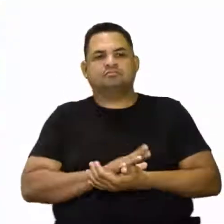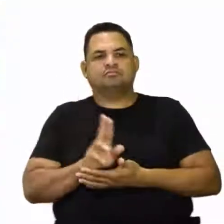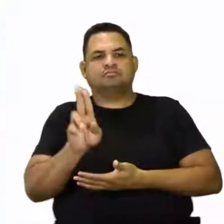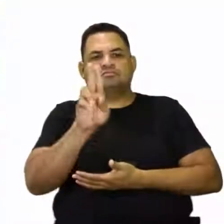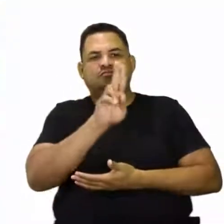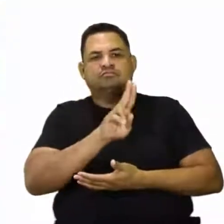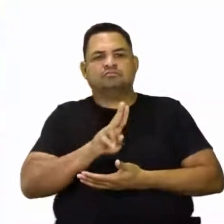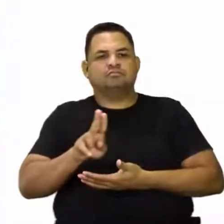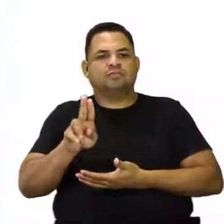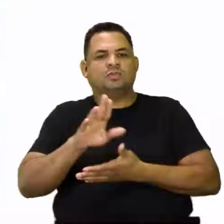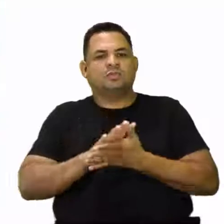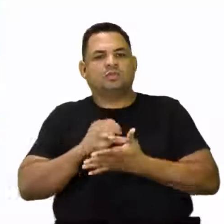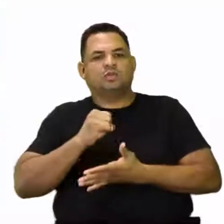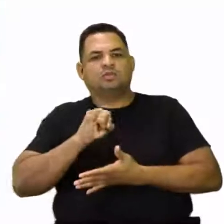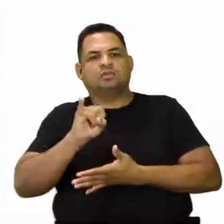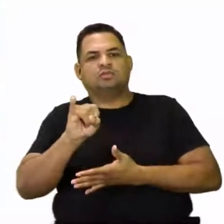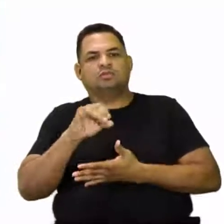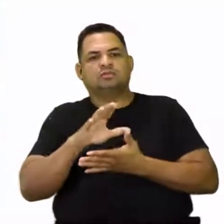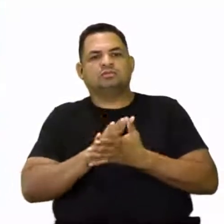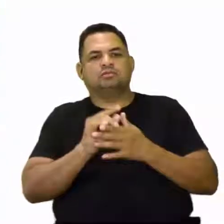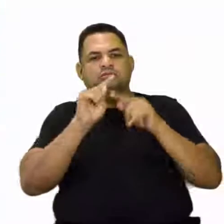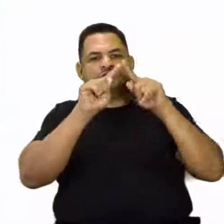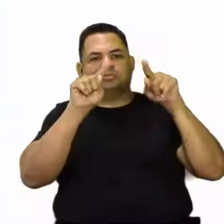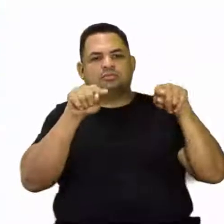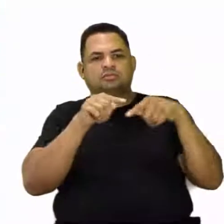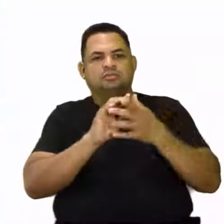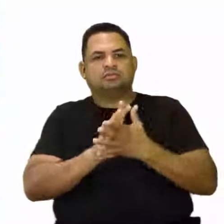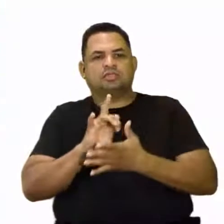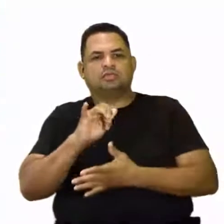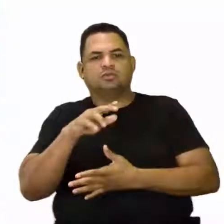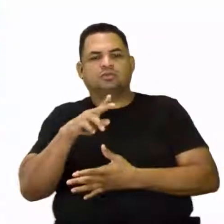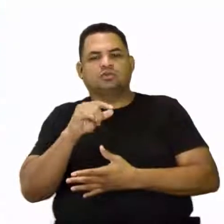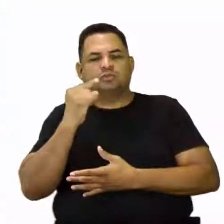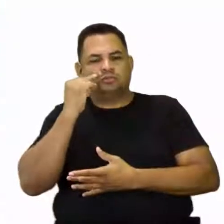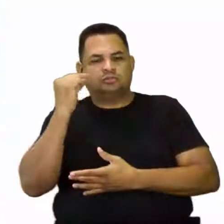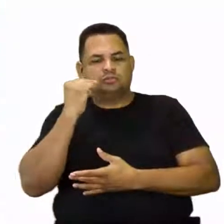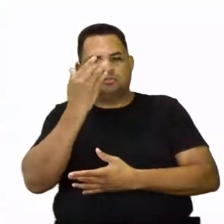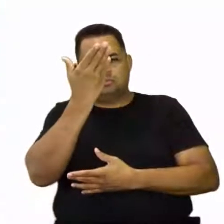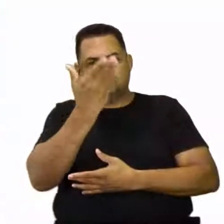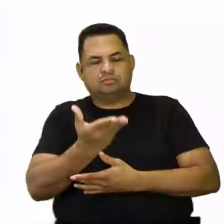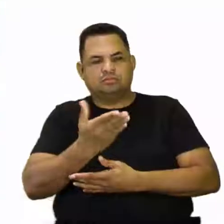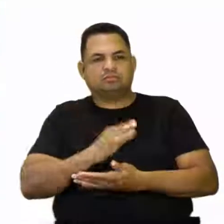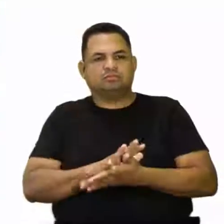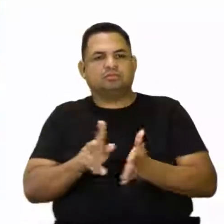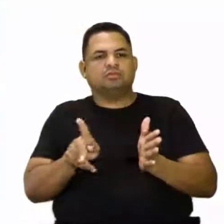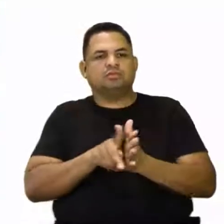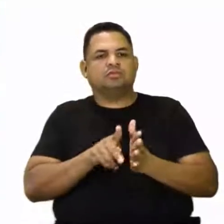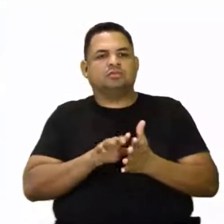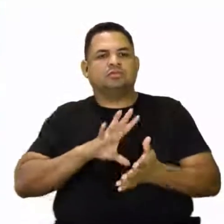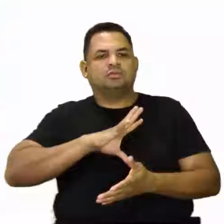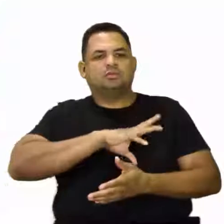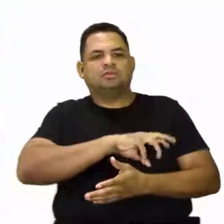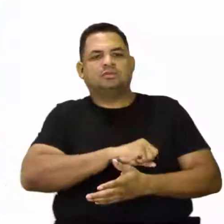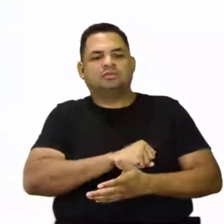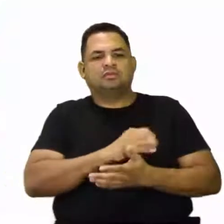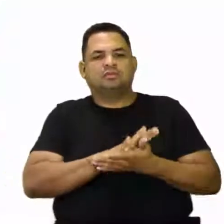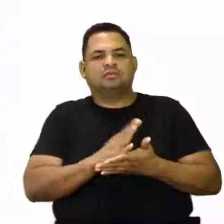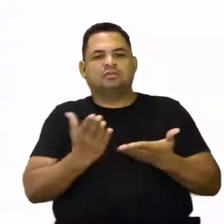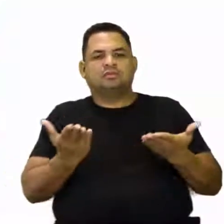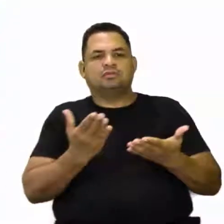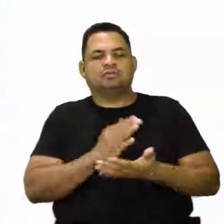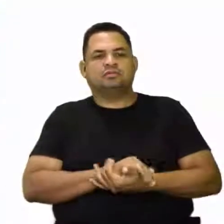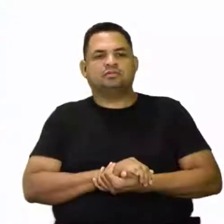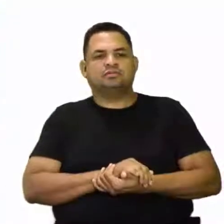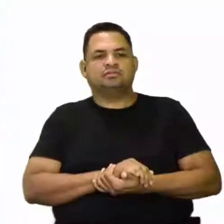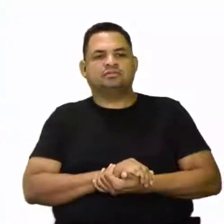do condicional, já com uma tirinha do Gaturro. Eu, particularmente, amo essa tirinha. E esse